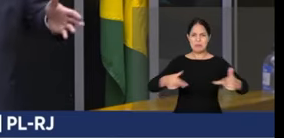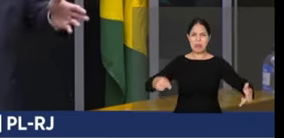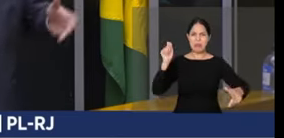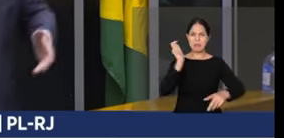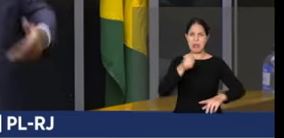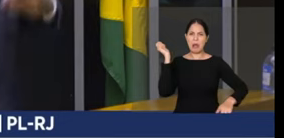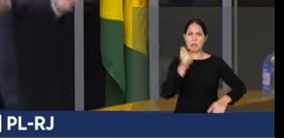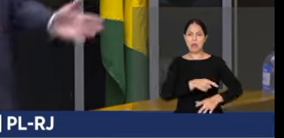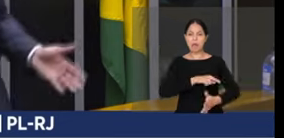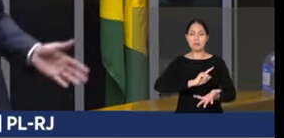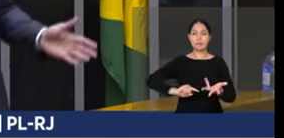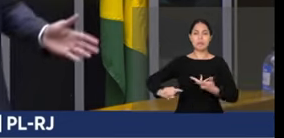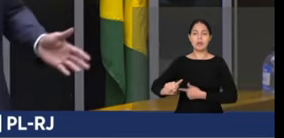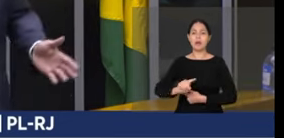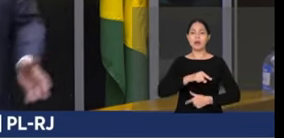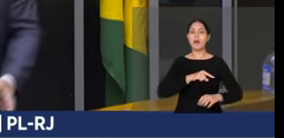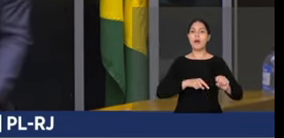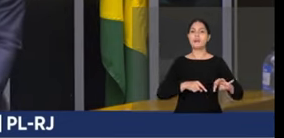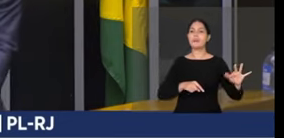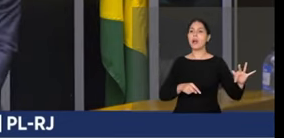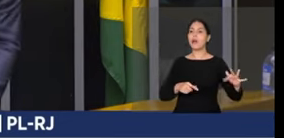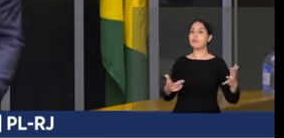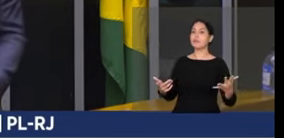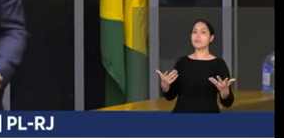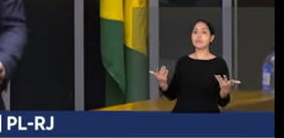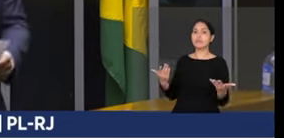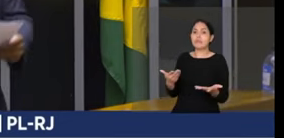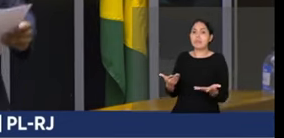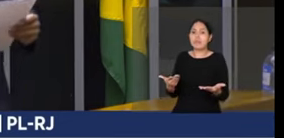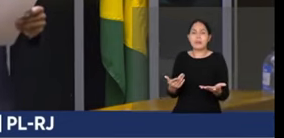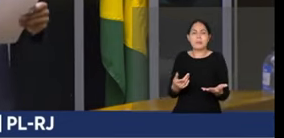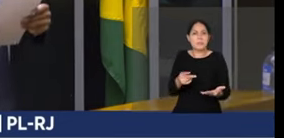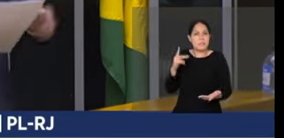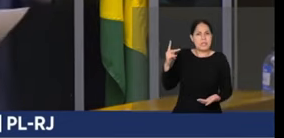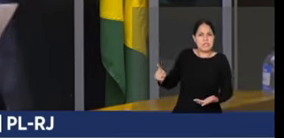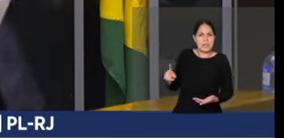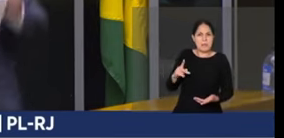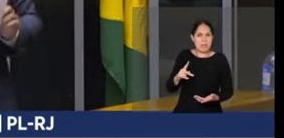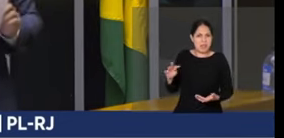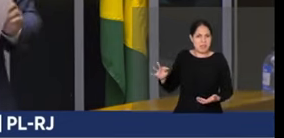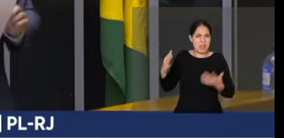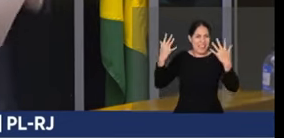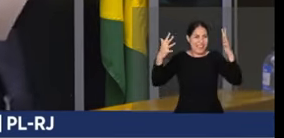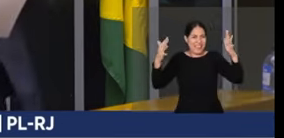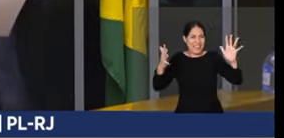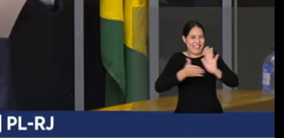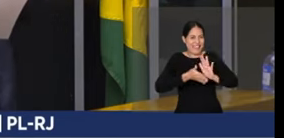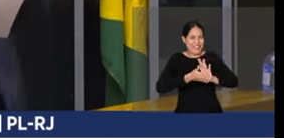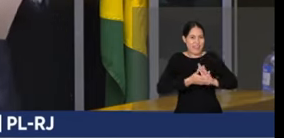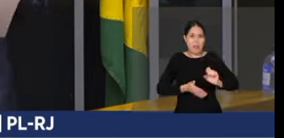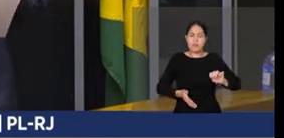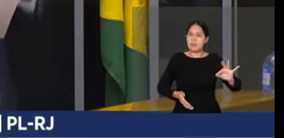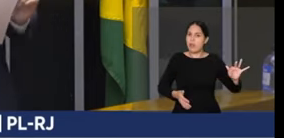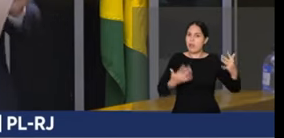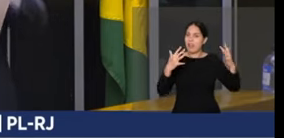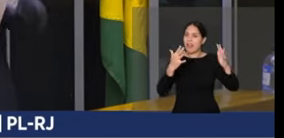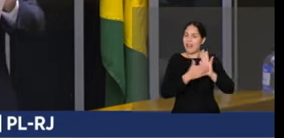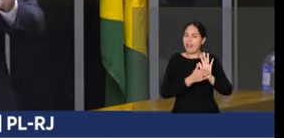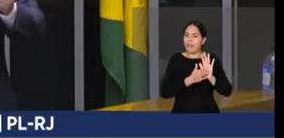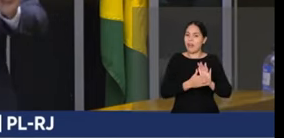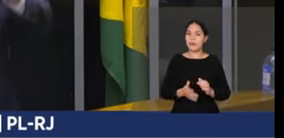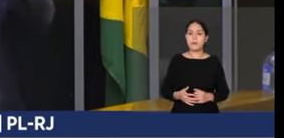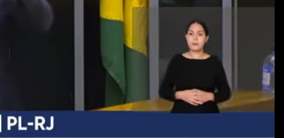PT, os deputados da esquerda, aplaudindo tudo isso. Mas a gente sabe por quê. Ó, o PT, outra reportagem, apaga a publicação